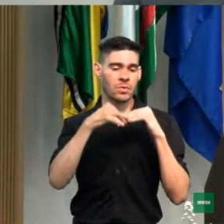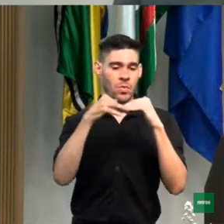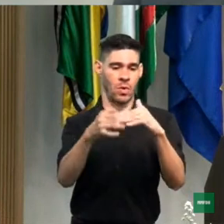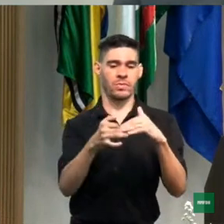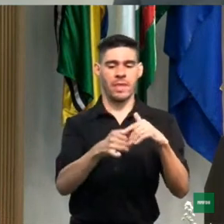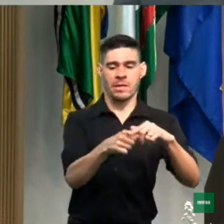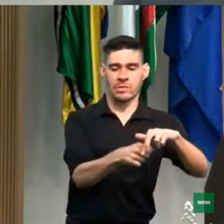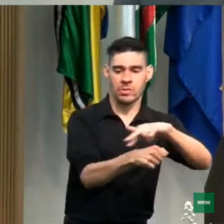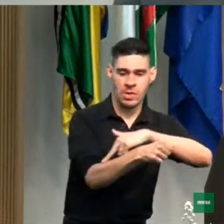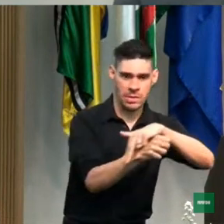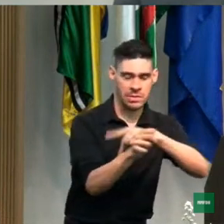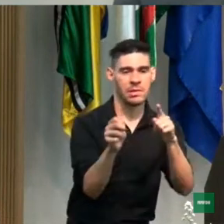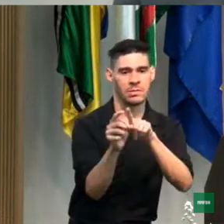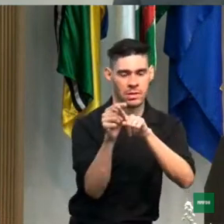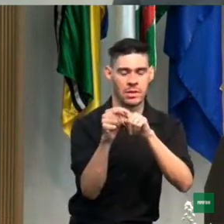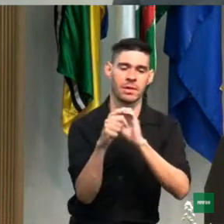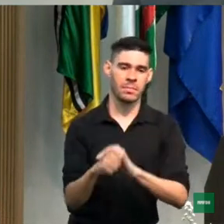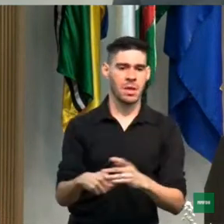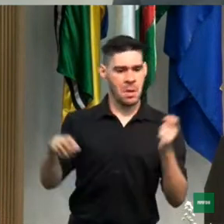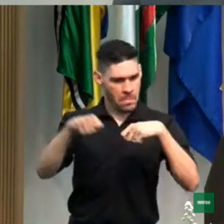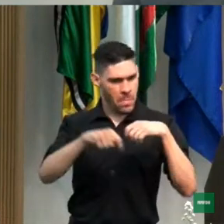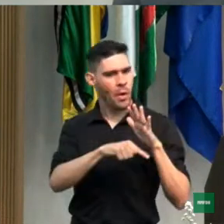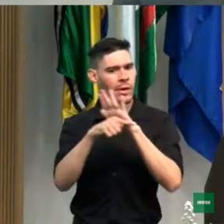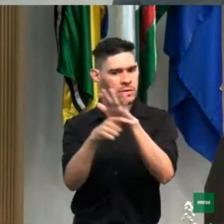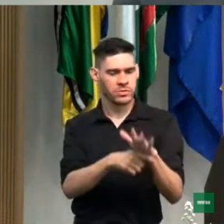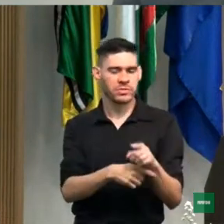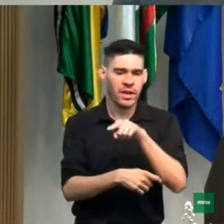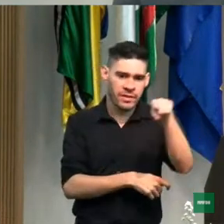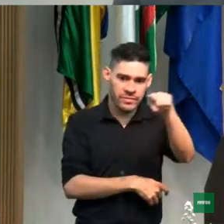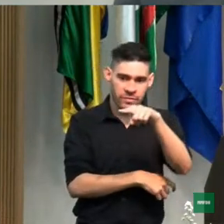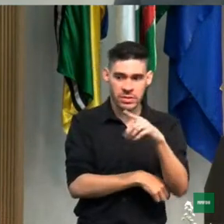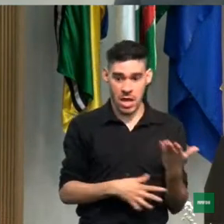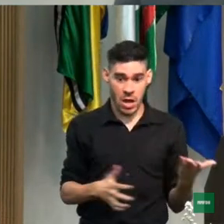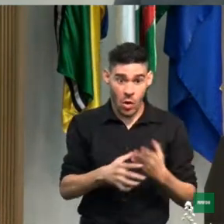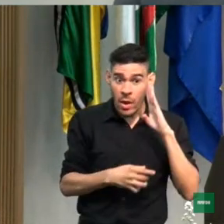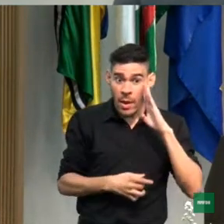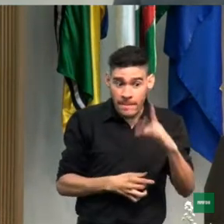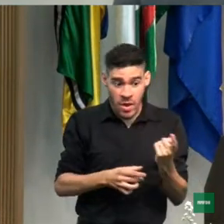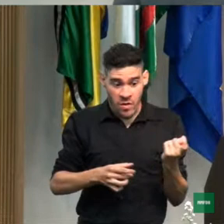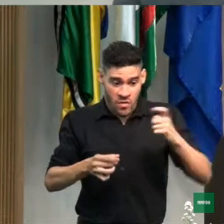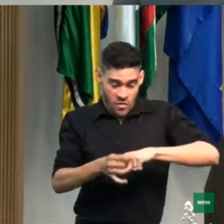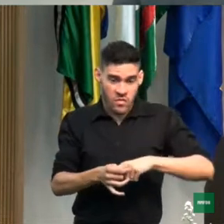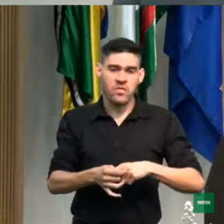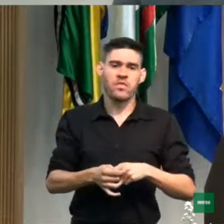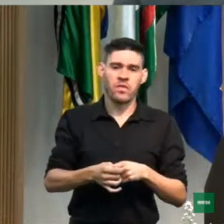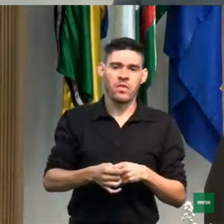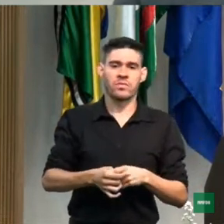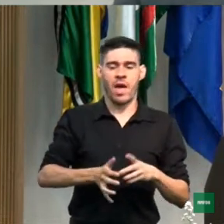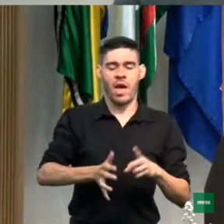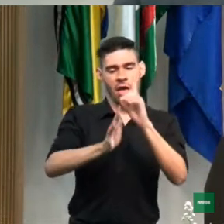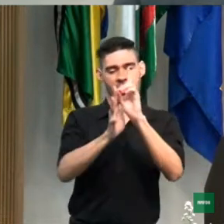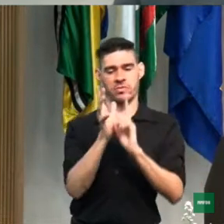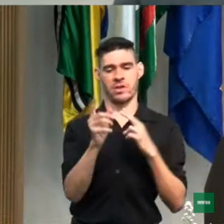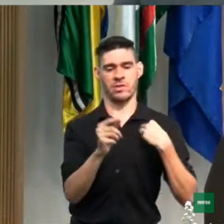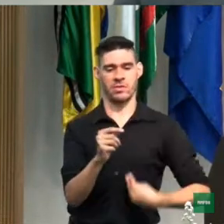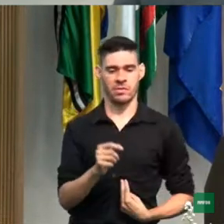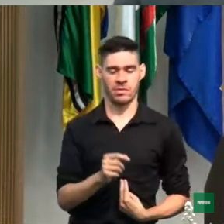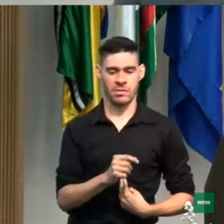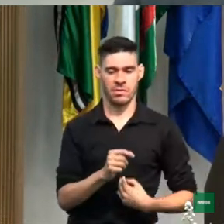Que a gente pode ajudar tanto vocês. E agora, inclusive, a gente voltando para direitos humanos, os imigrantes estão querendo trabalhar, nos